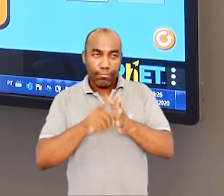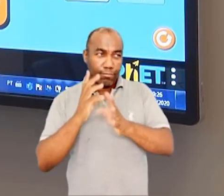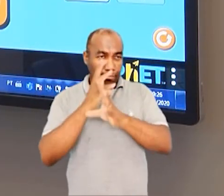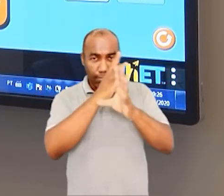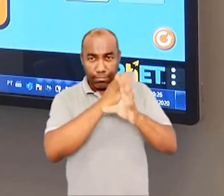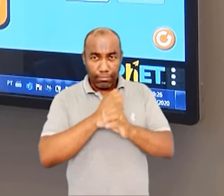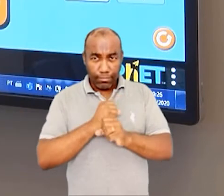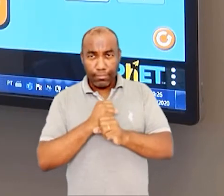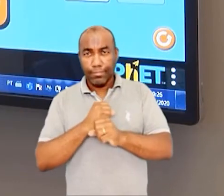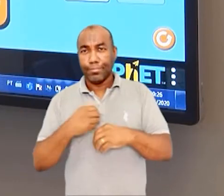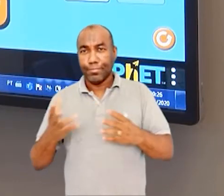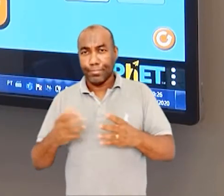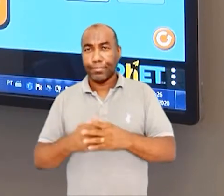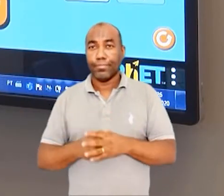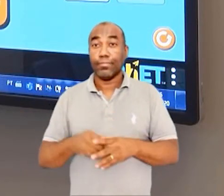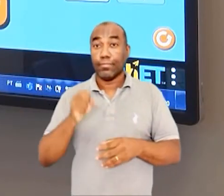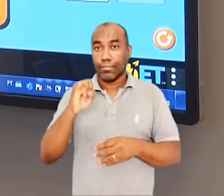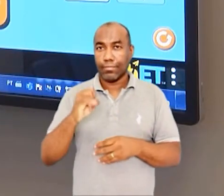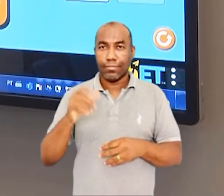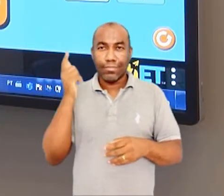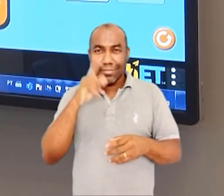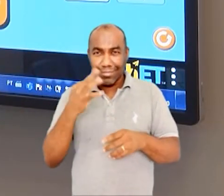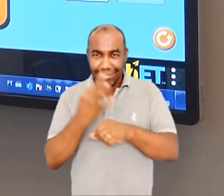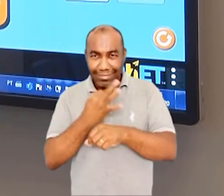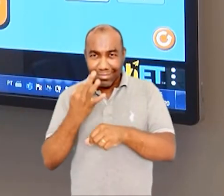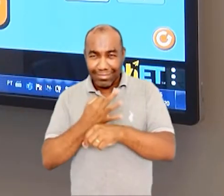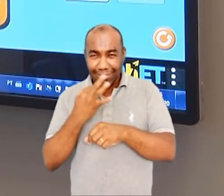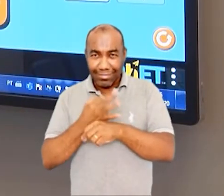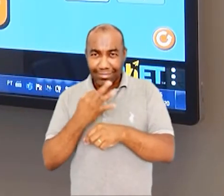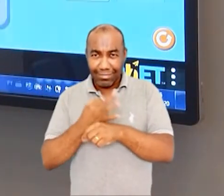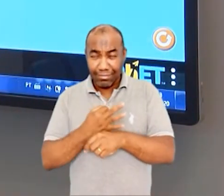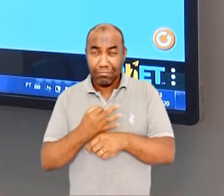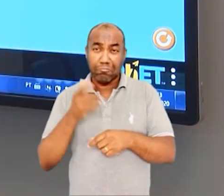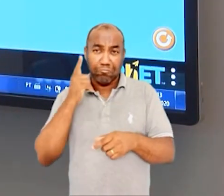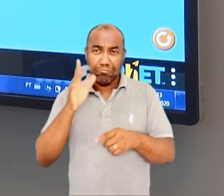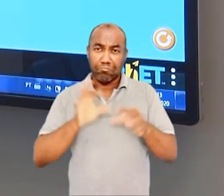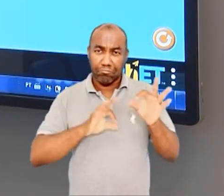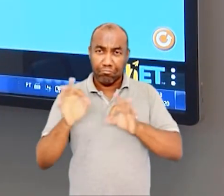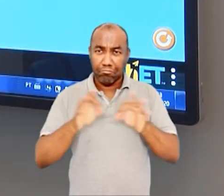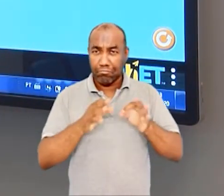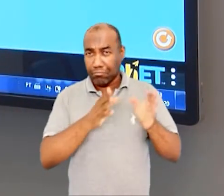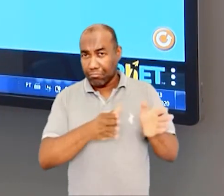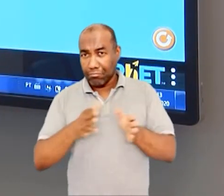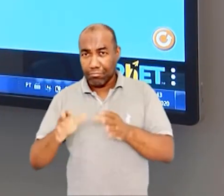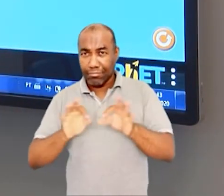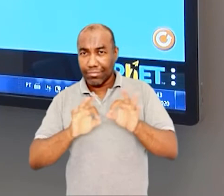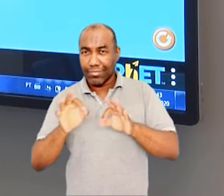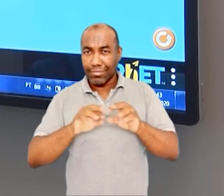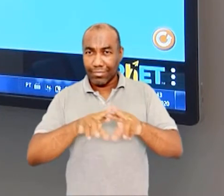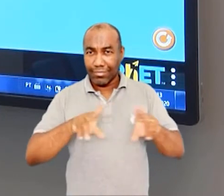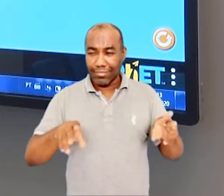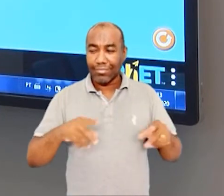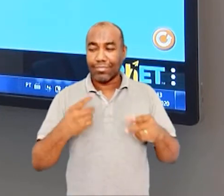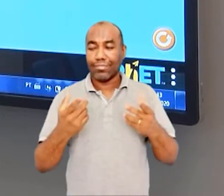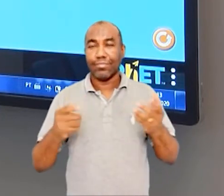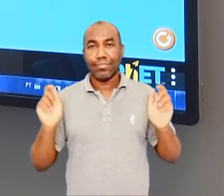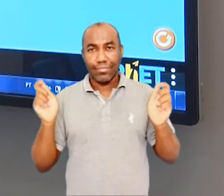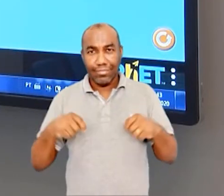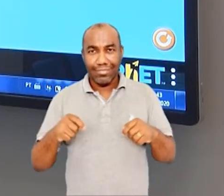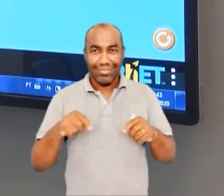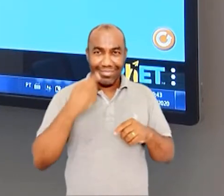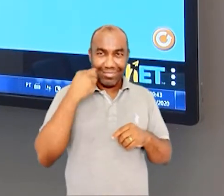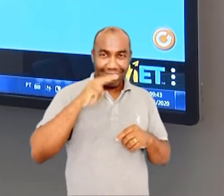bem. Se cada resistência dessa tem... Então, moçadinha, como vocês podem observar,